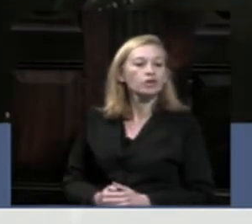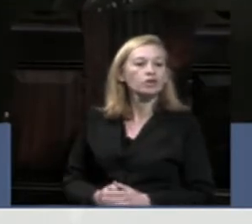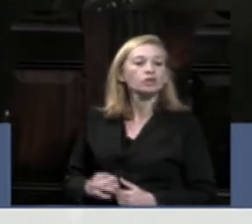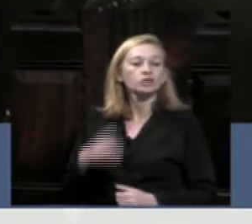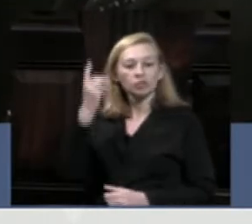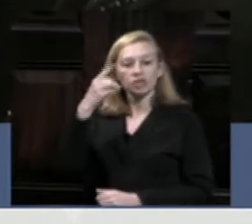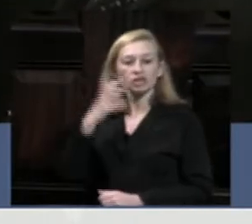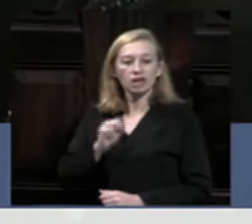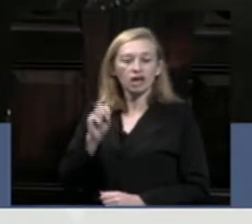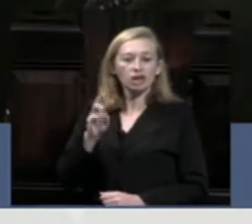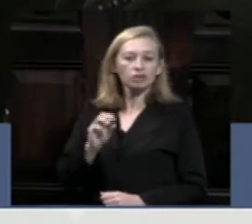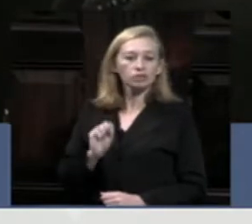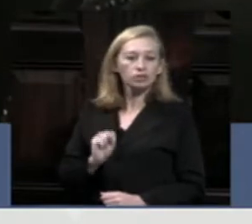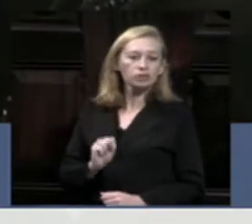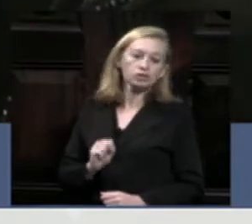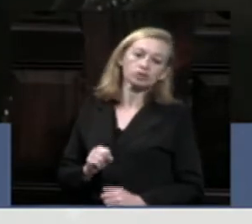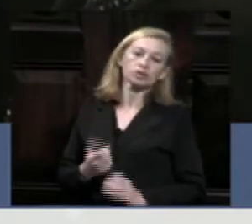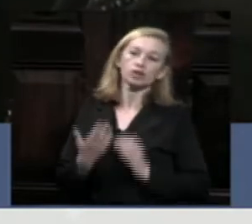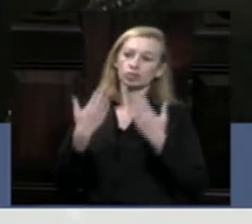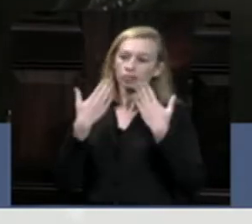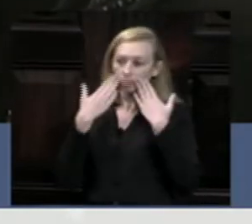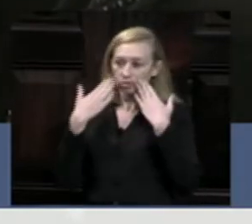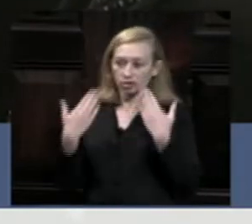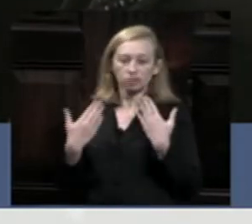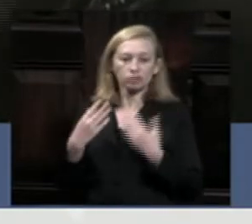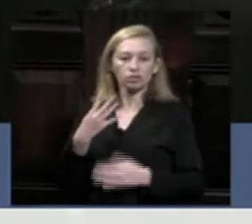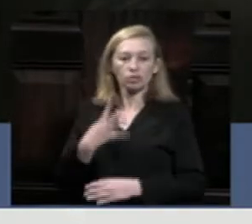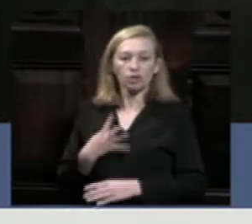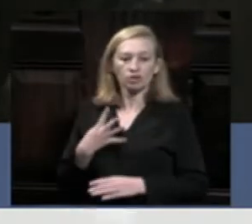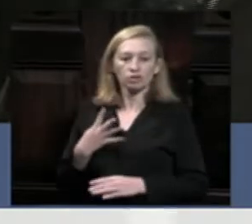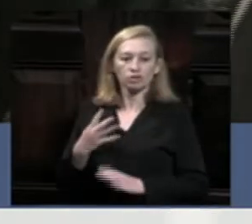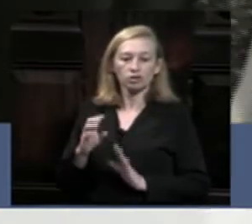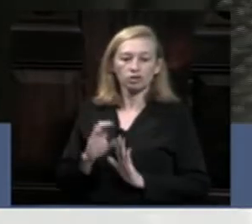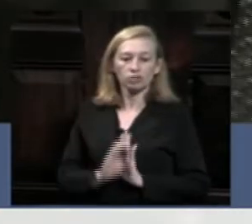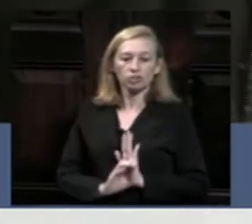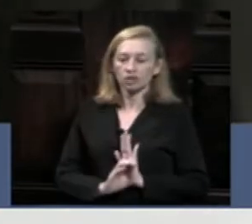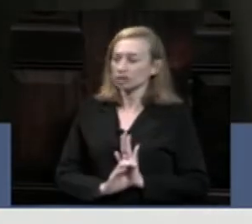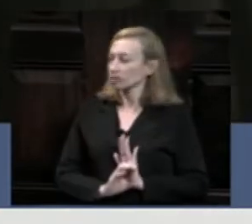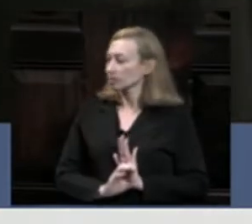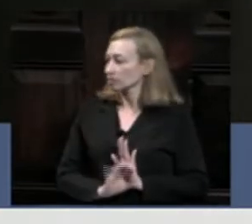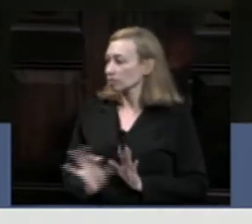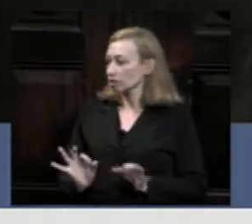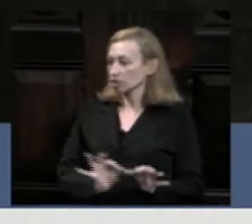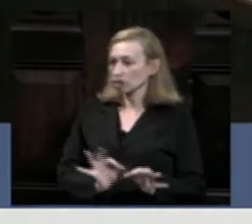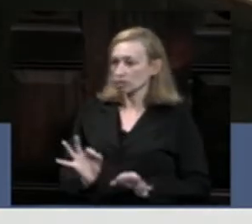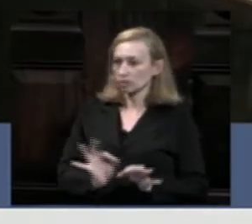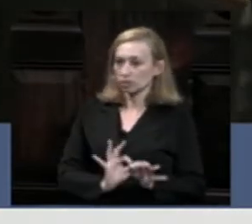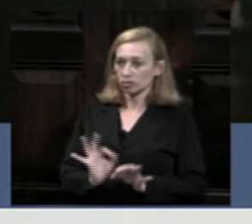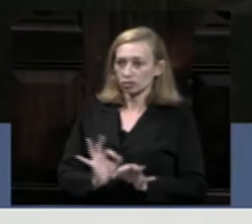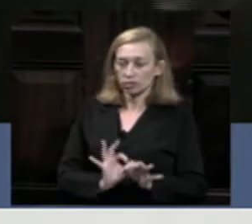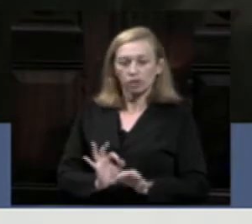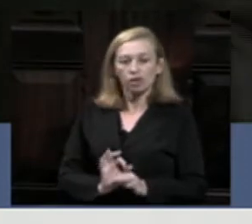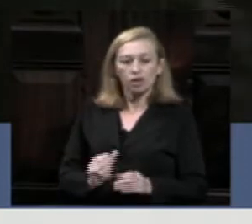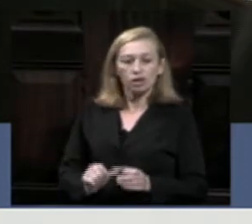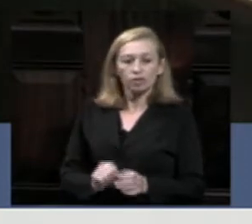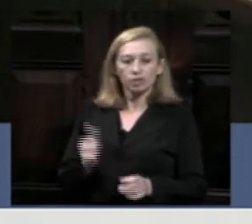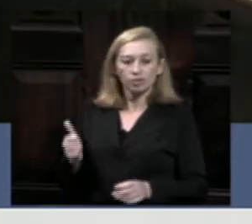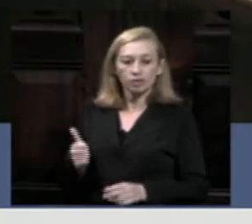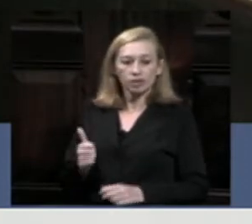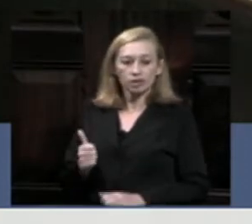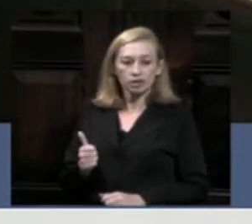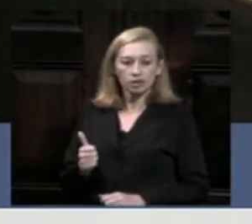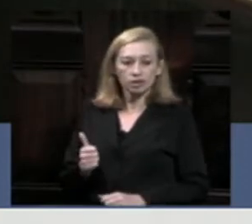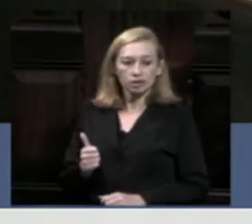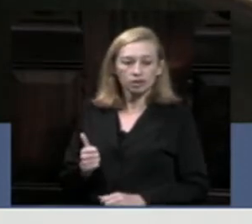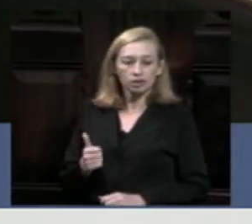Osório apresentou 4 emendas ao projeto. A primeira e